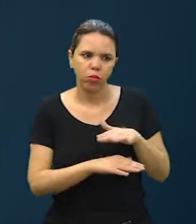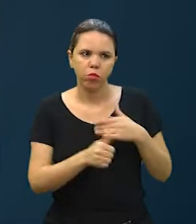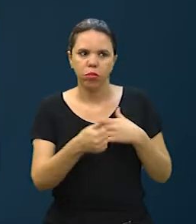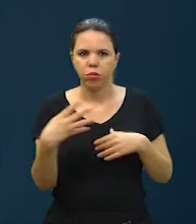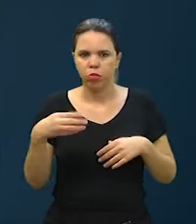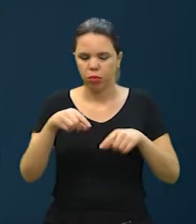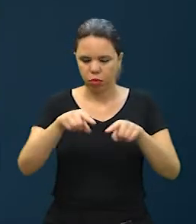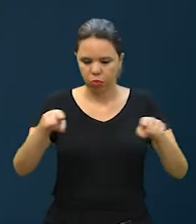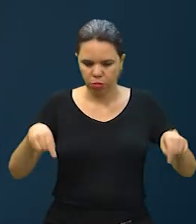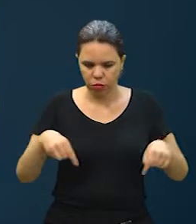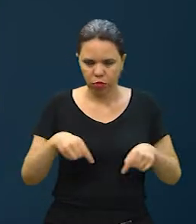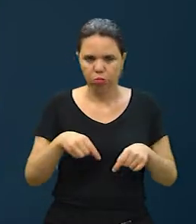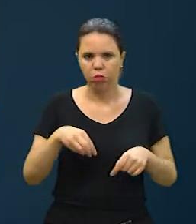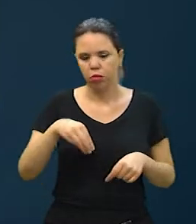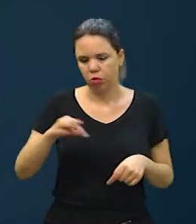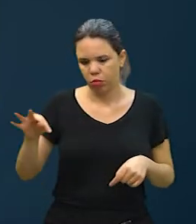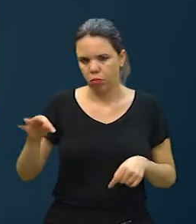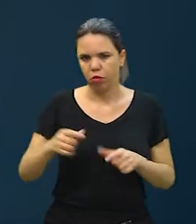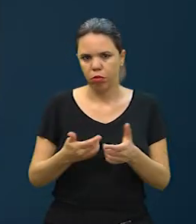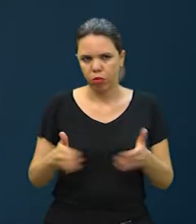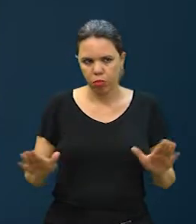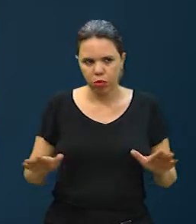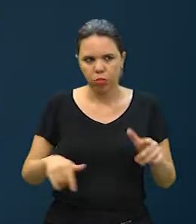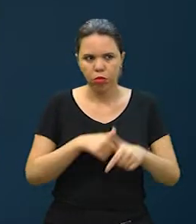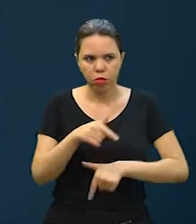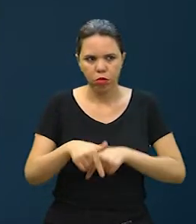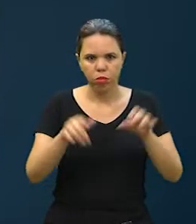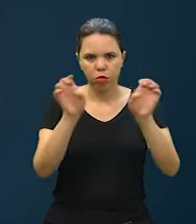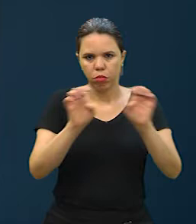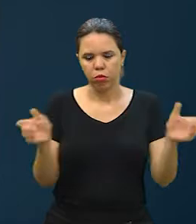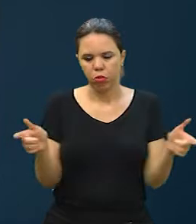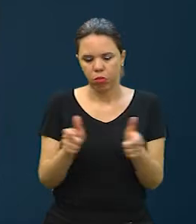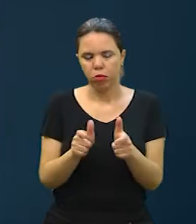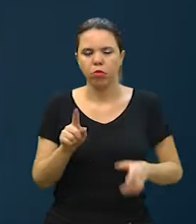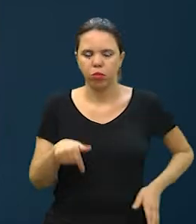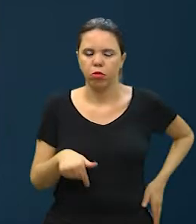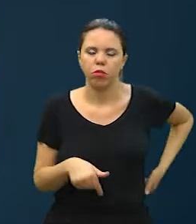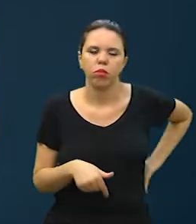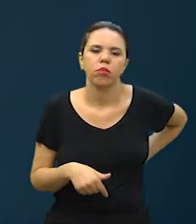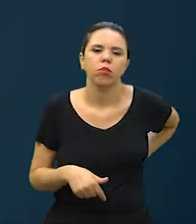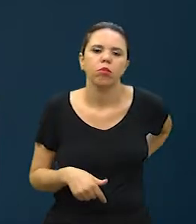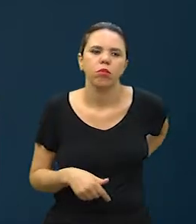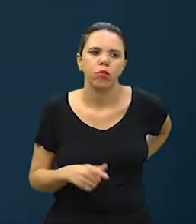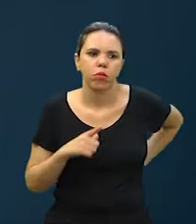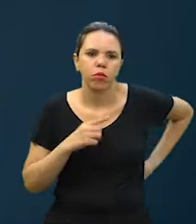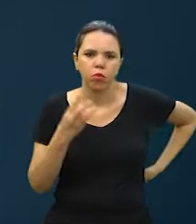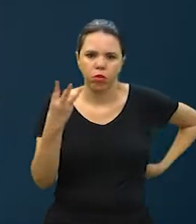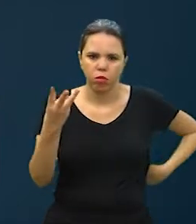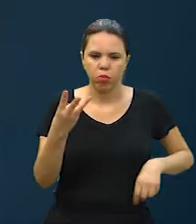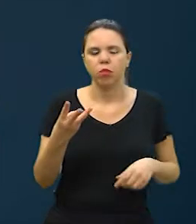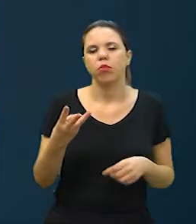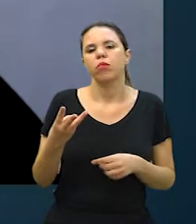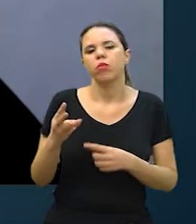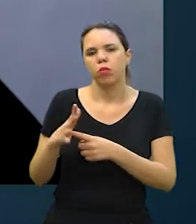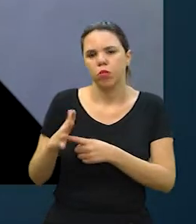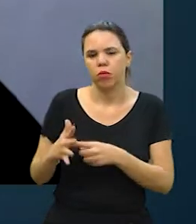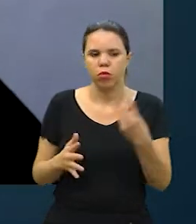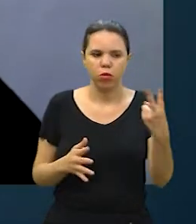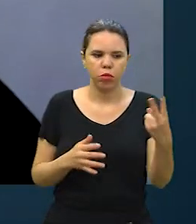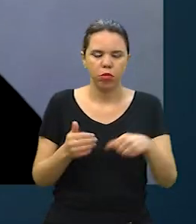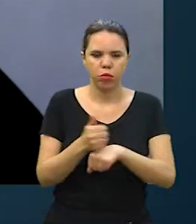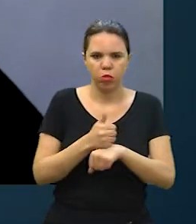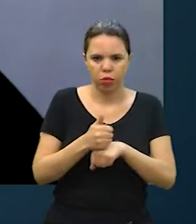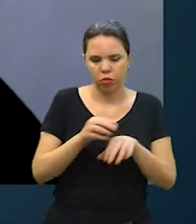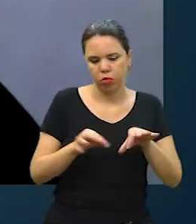14 metros e meio, a ideia foi abrir a operação, uma estrutura pequena, realmente, com ali 3 máquinas, 2 costureiras, para a